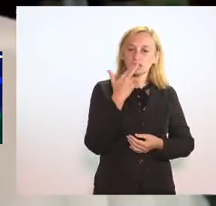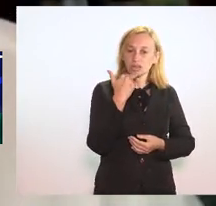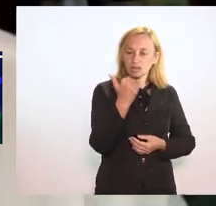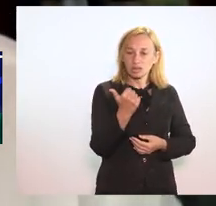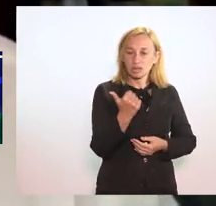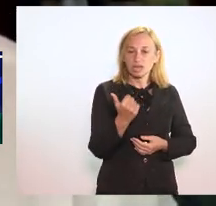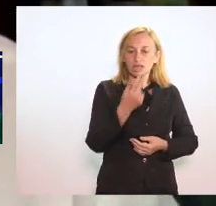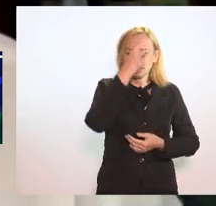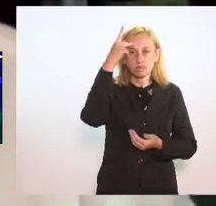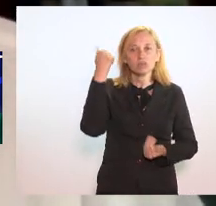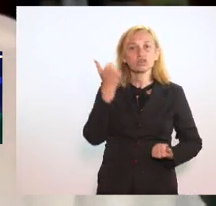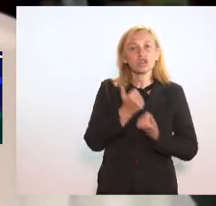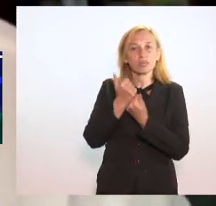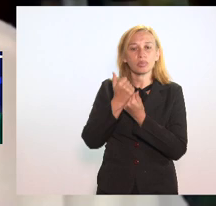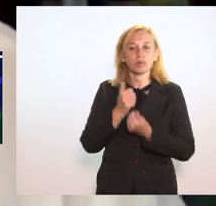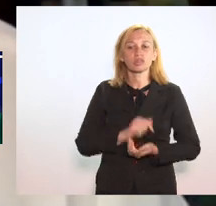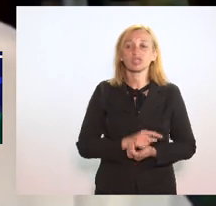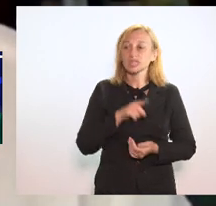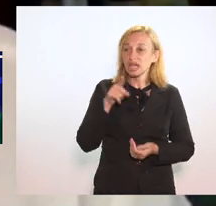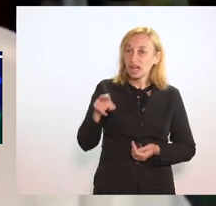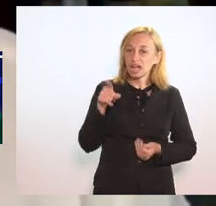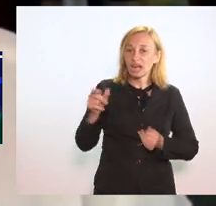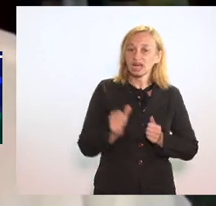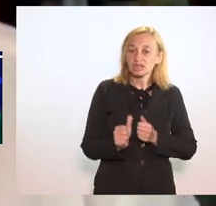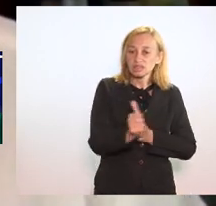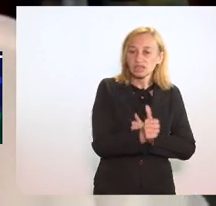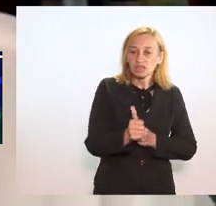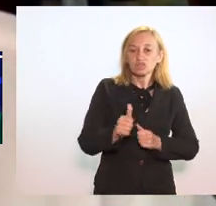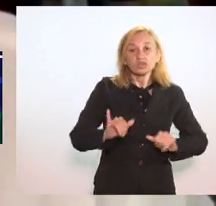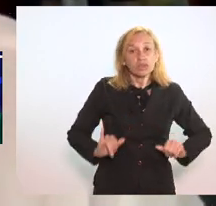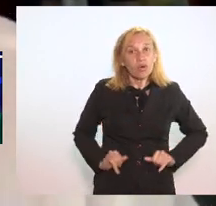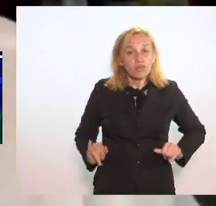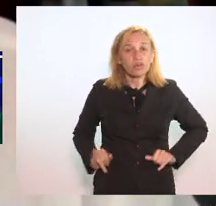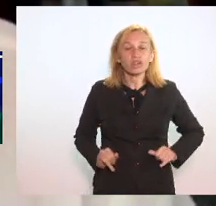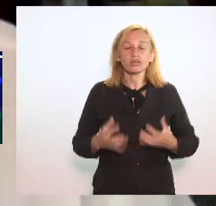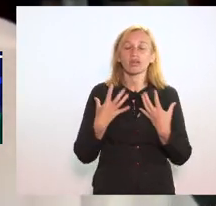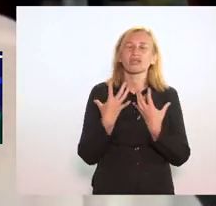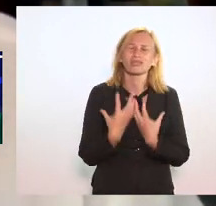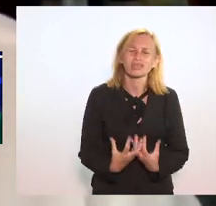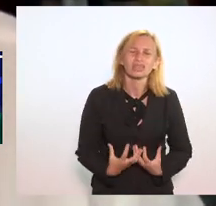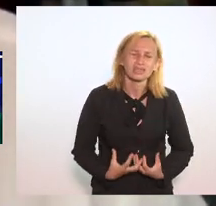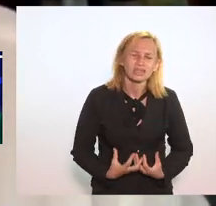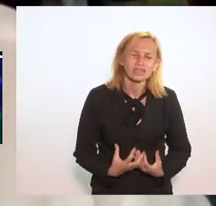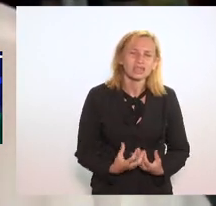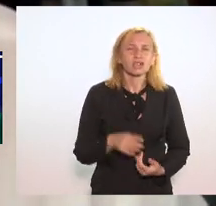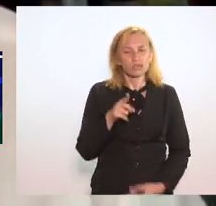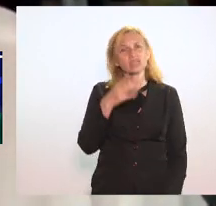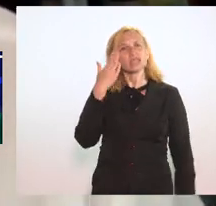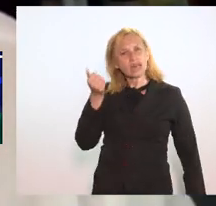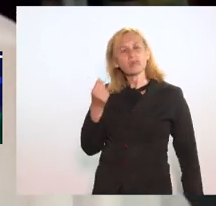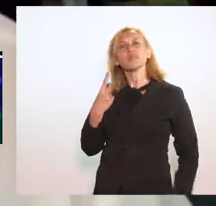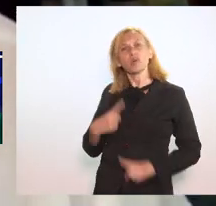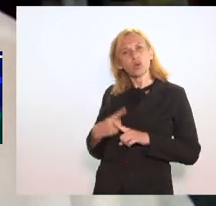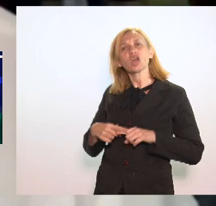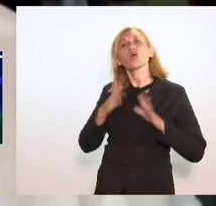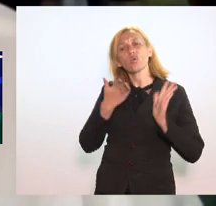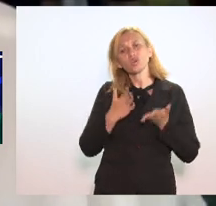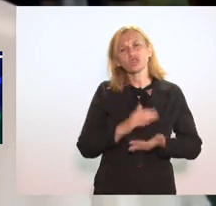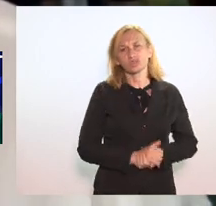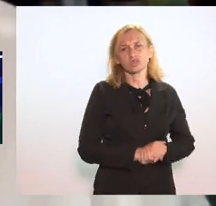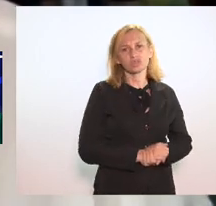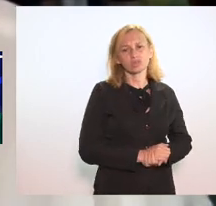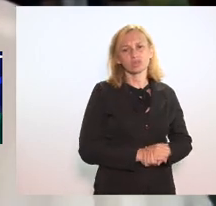pessoal de apoio lá na ponta sofrendo exausto e você sabe por quê que Hoje